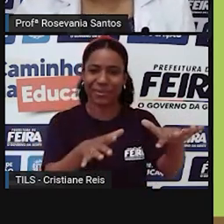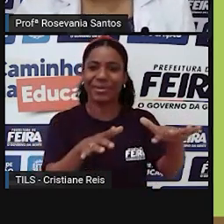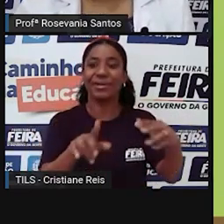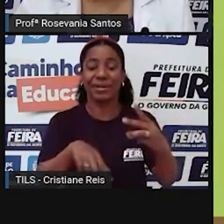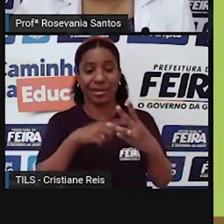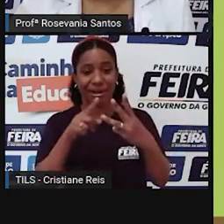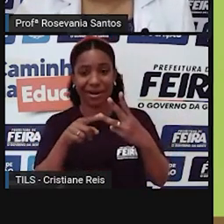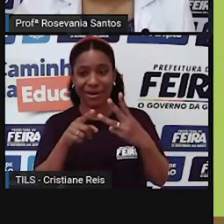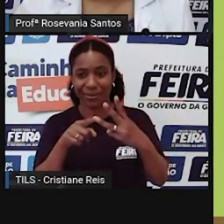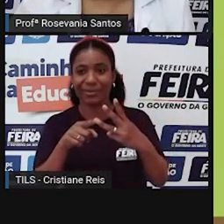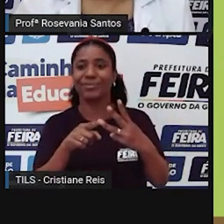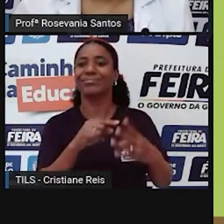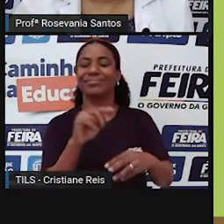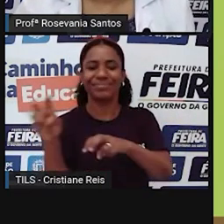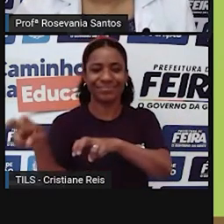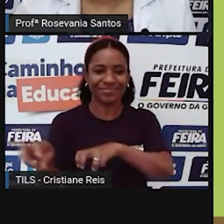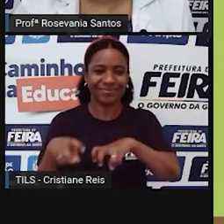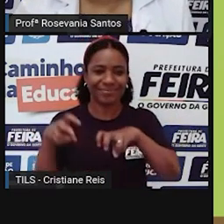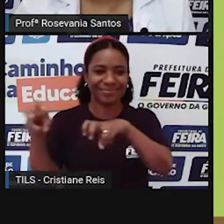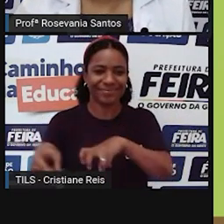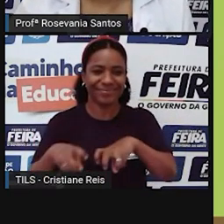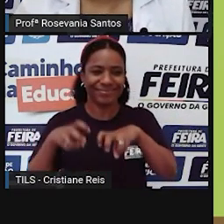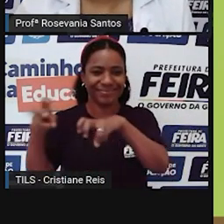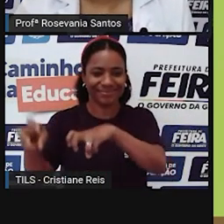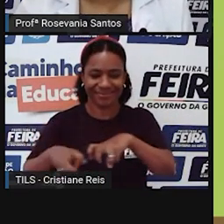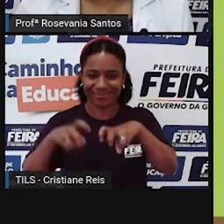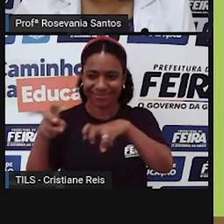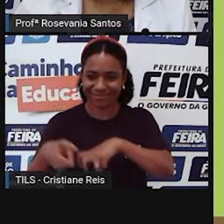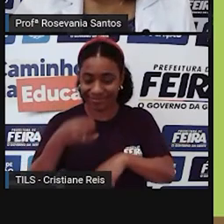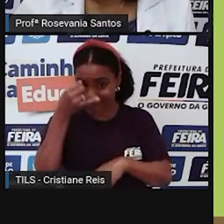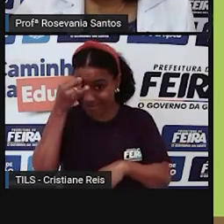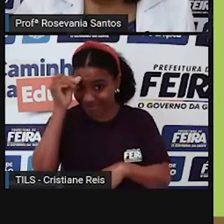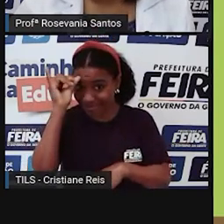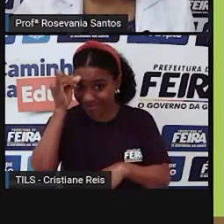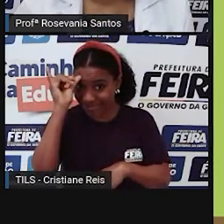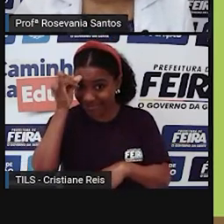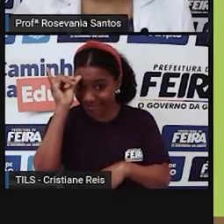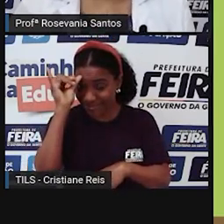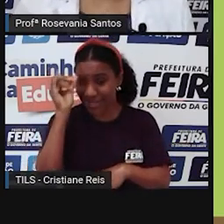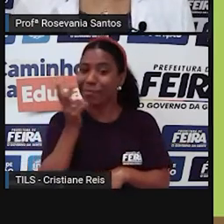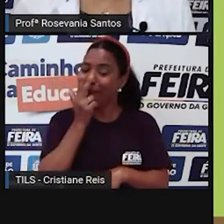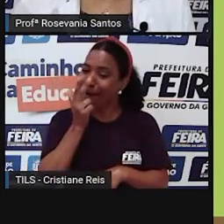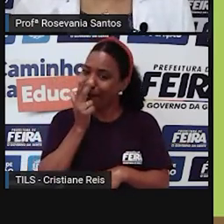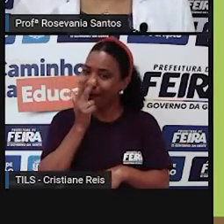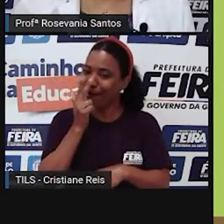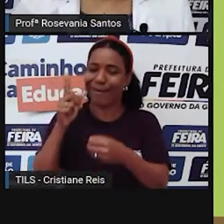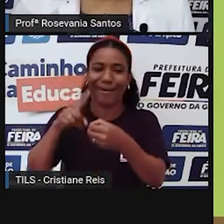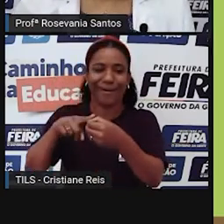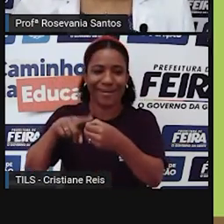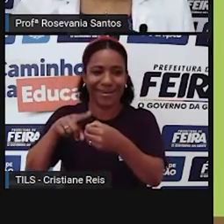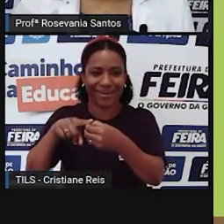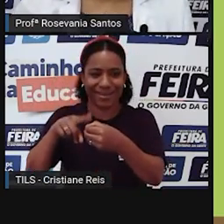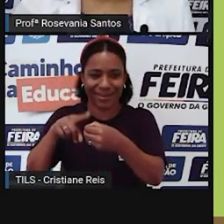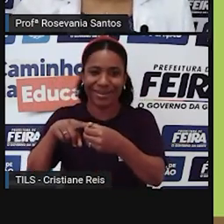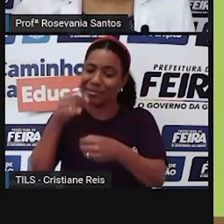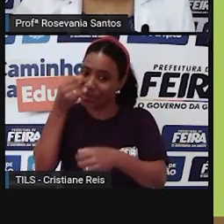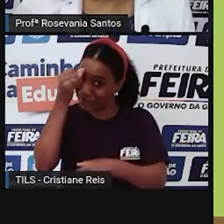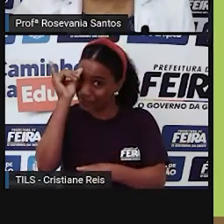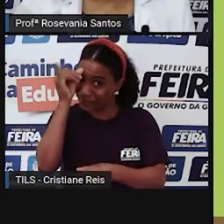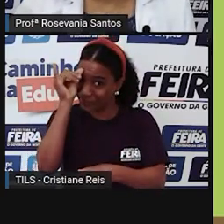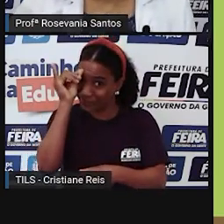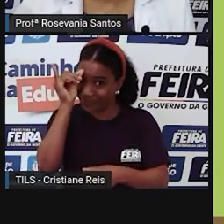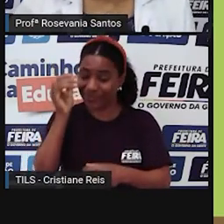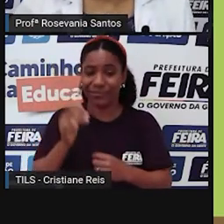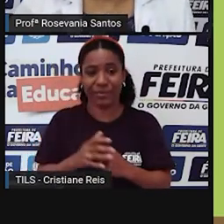gente atribui espaço rural justamente pela presença aqui do animal. Pode até ser que não seja, né? Aí o que que eu posso dizer aqui? É